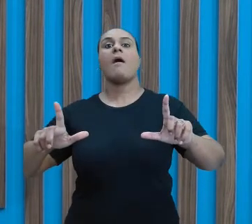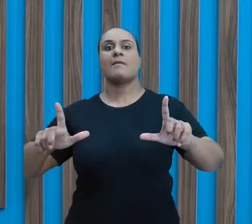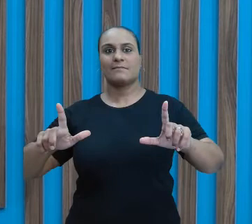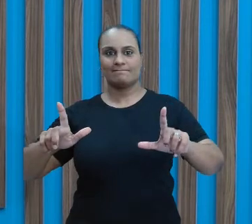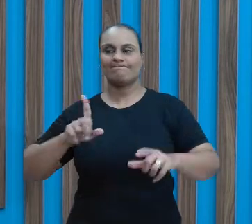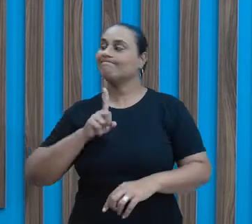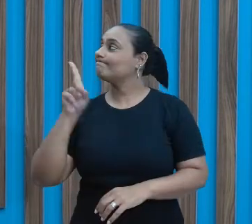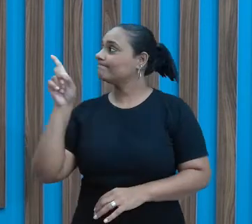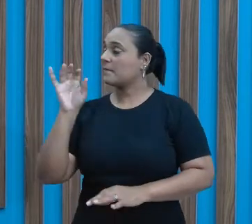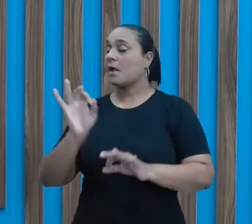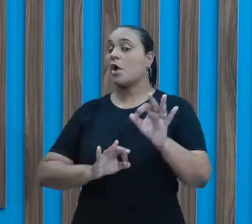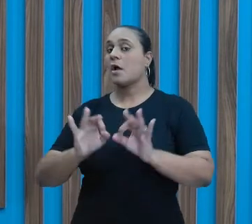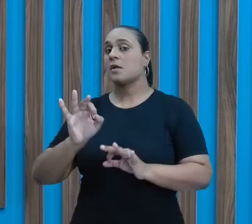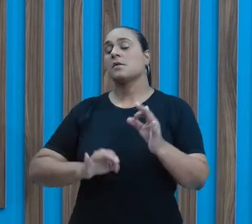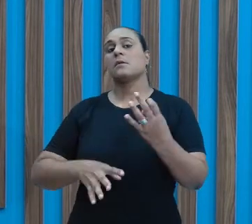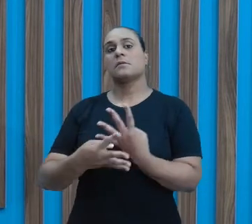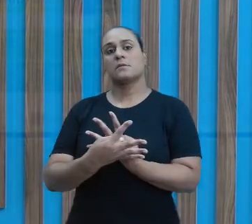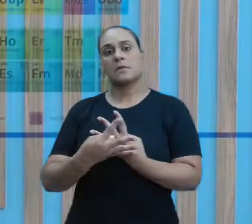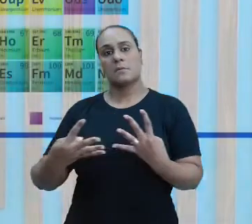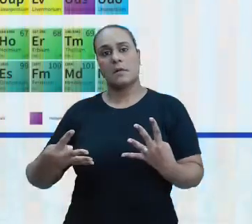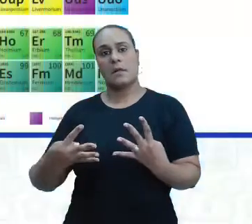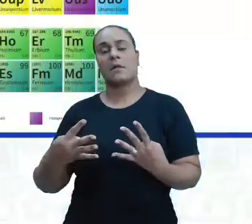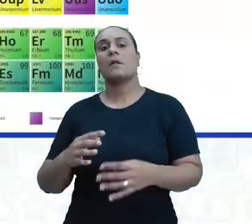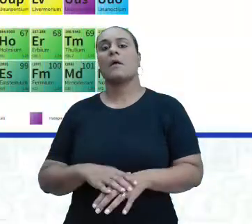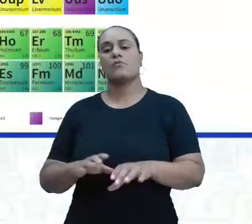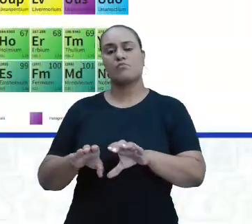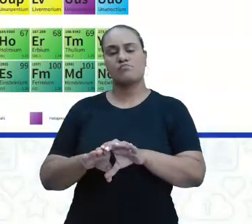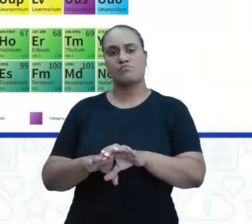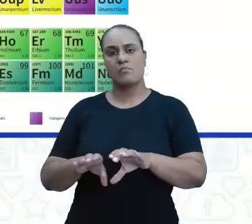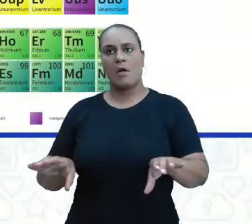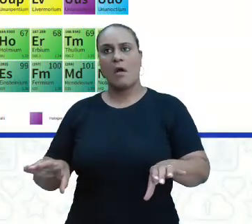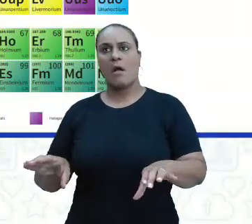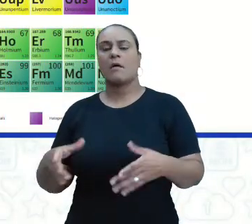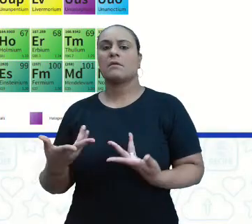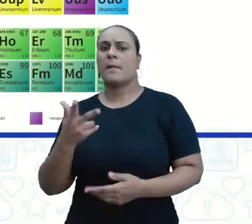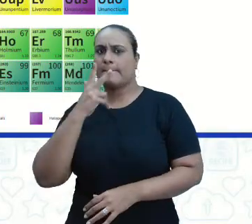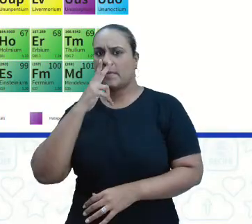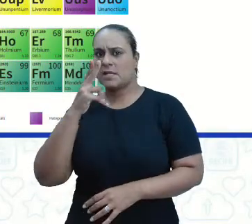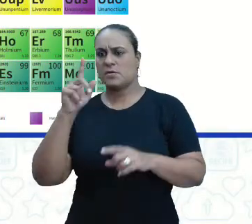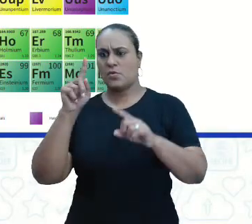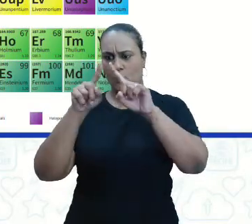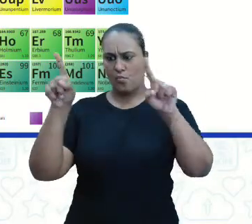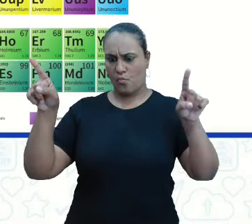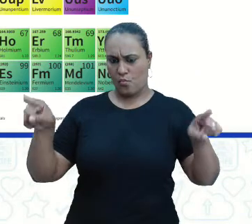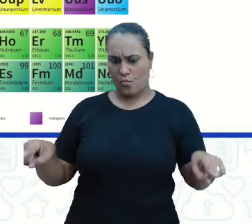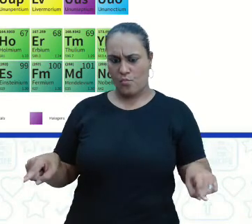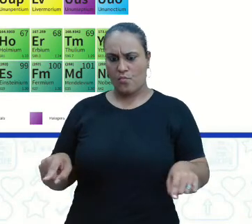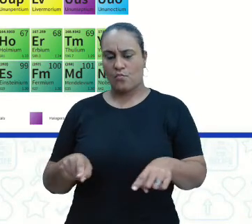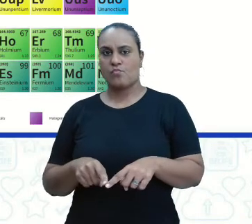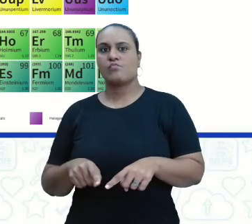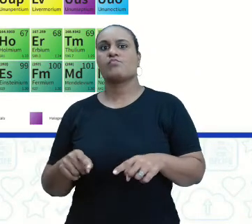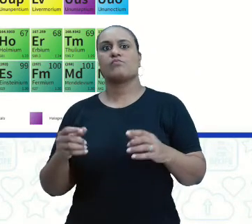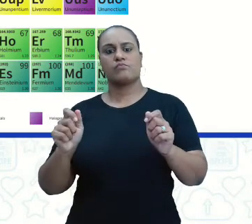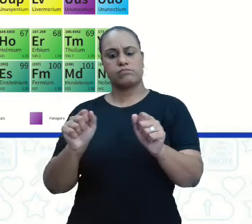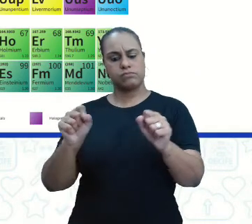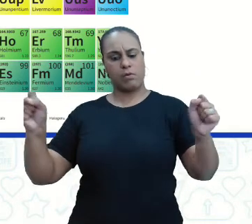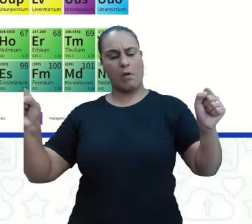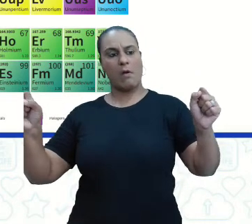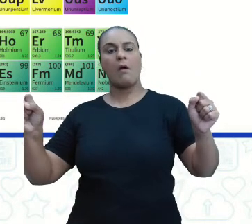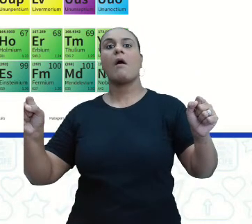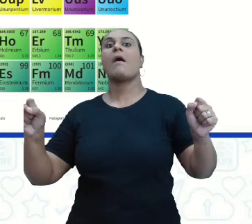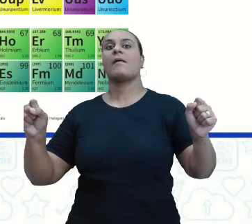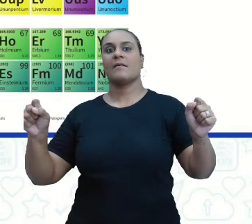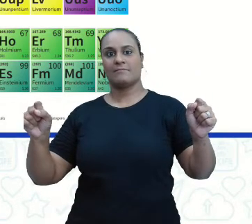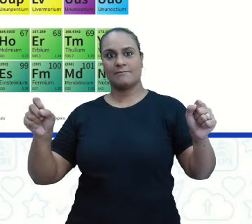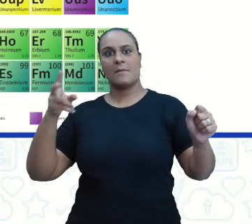montaram a tabela periódica em um formato, né, de um quadro, algo grande que eles pudessem ver e eles